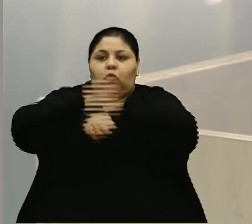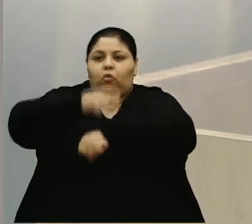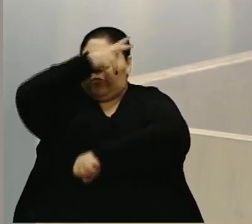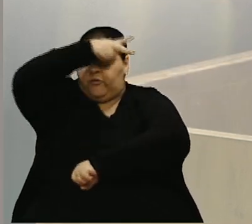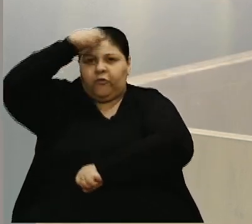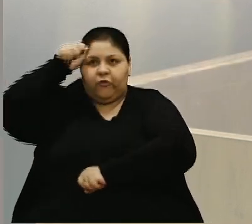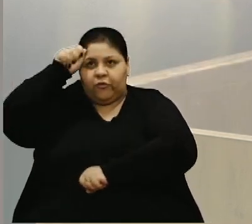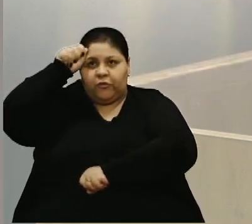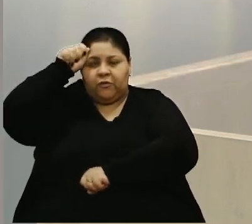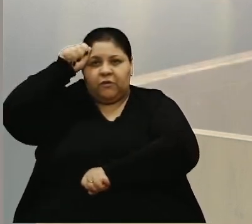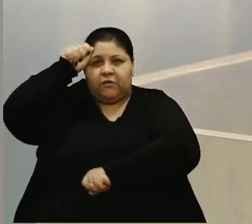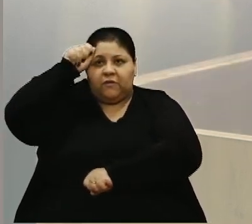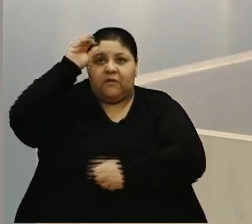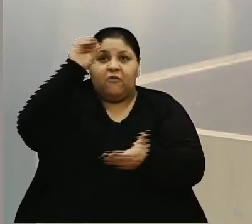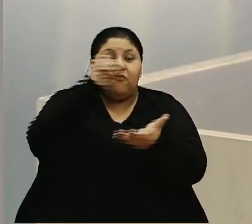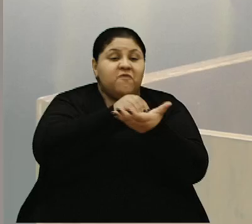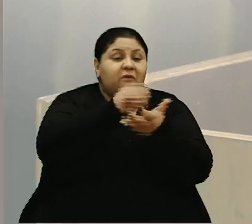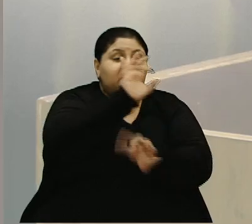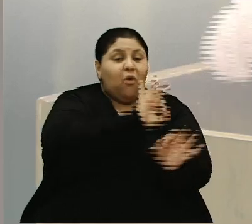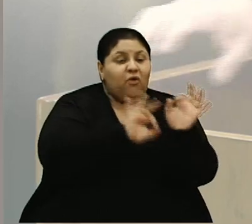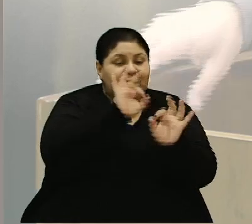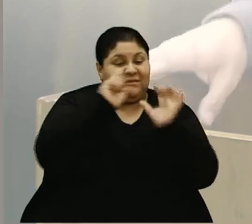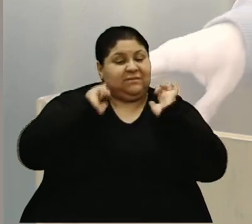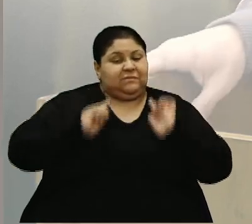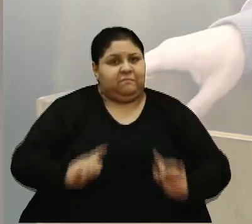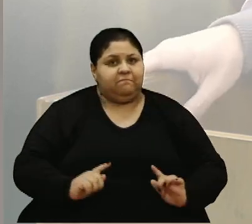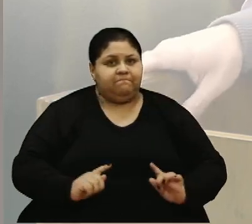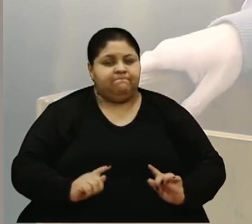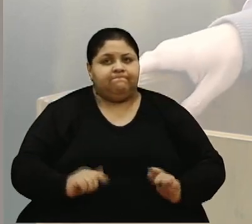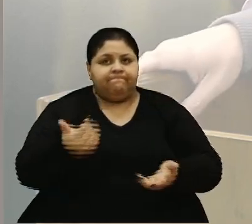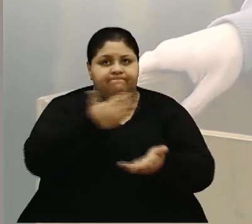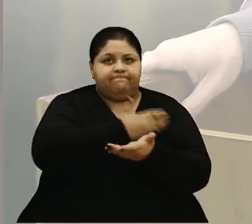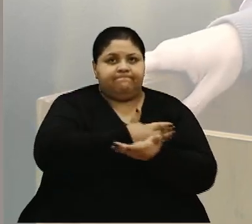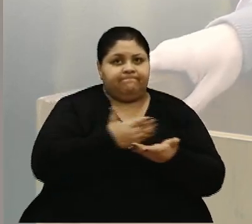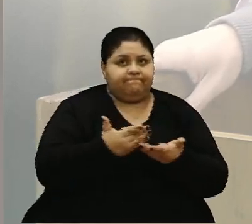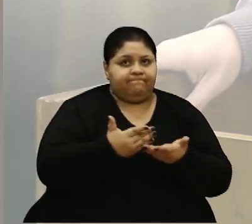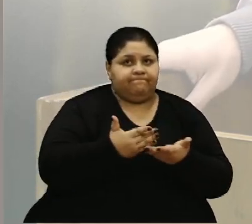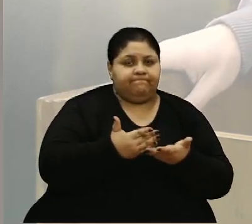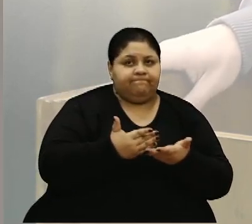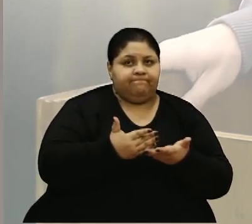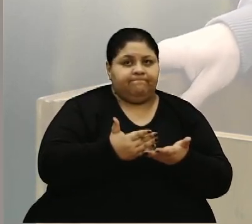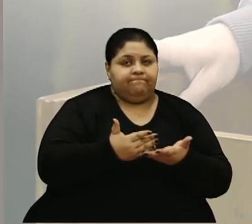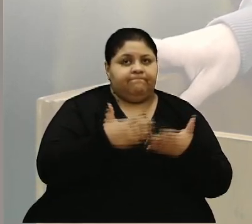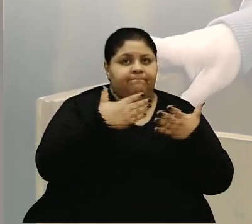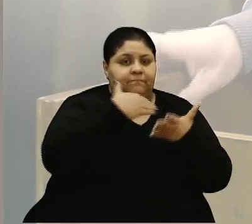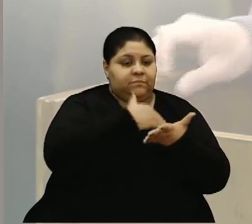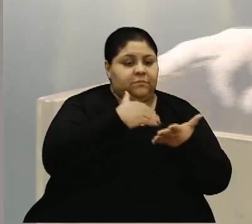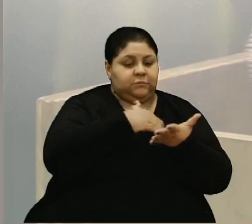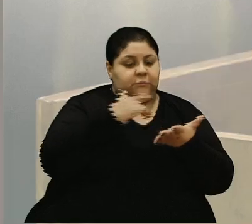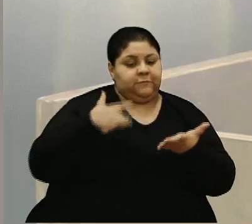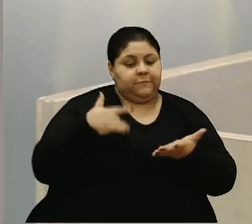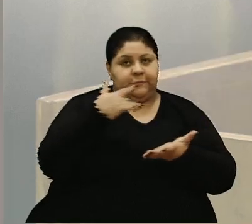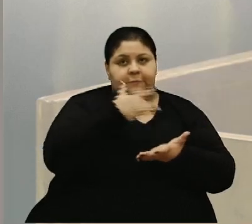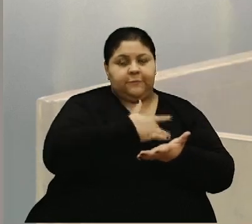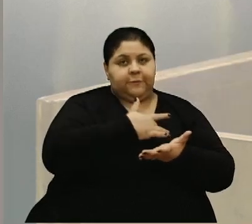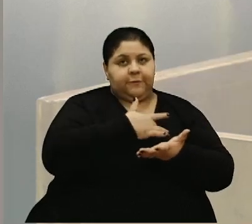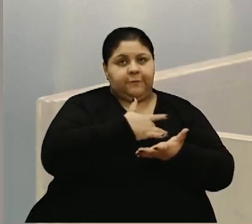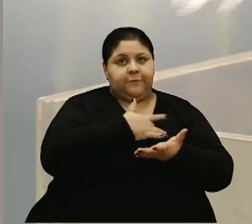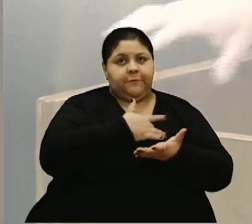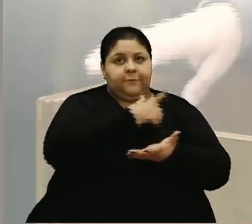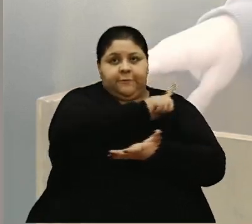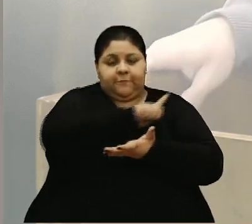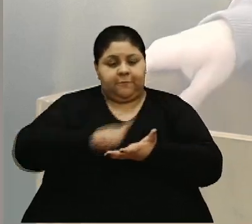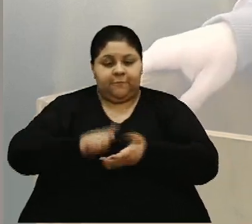eu diria que tem que ter falta de gestão. Começa desde a nossa secretária da Saúde, ao governo